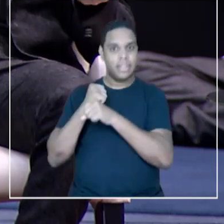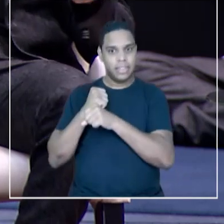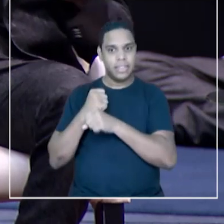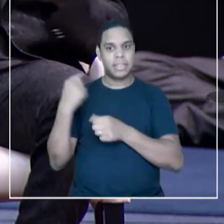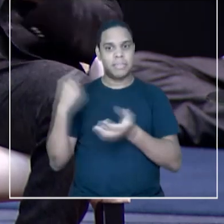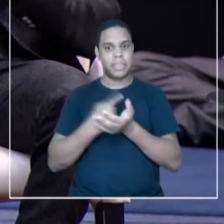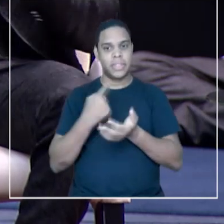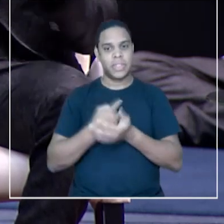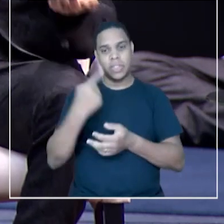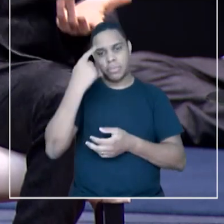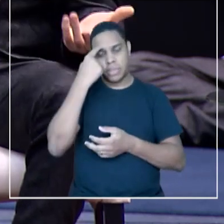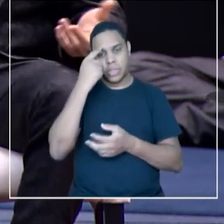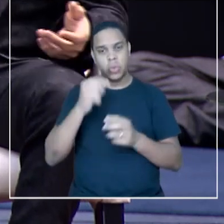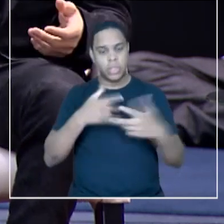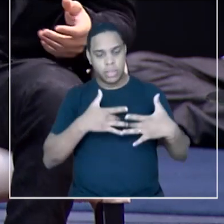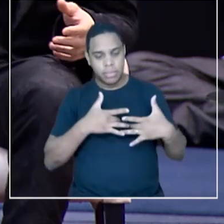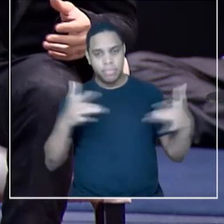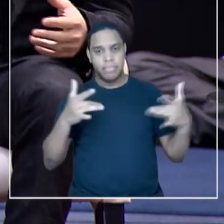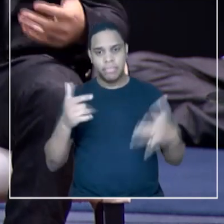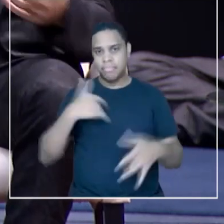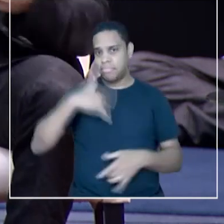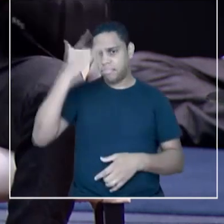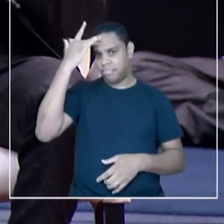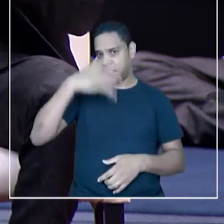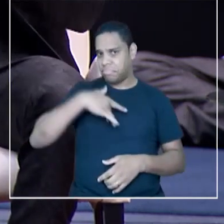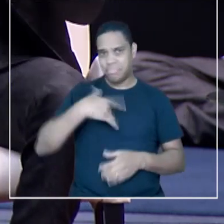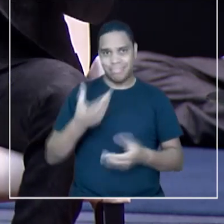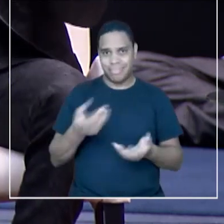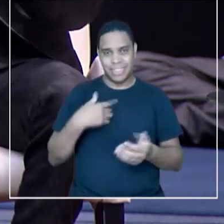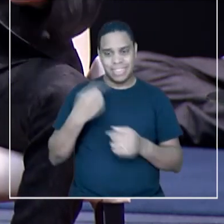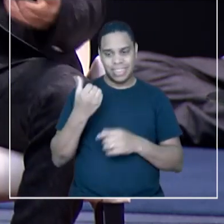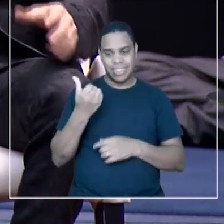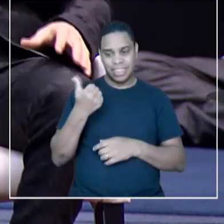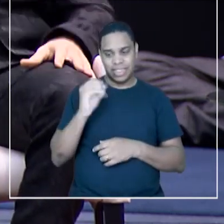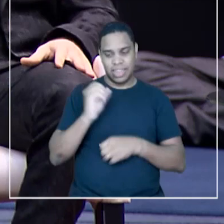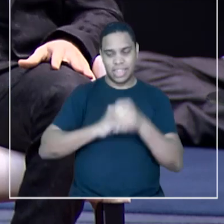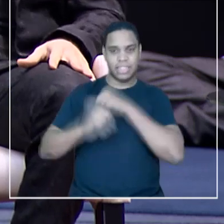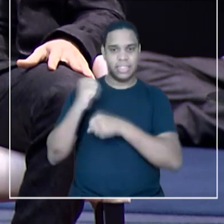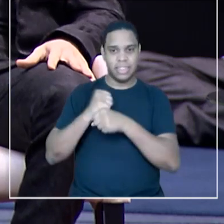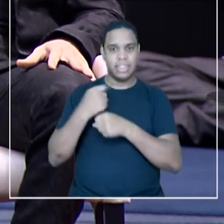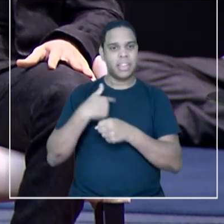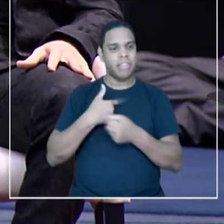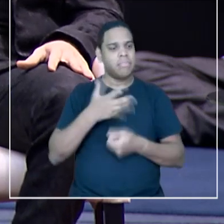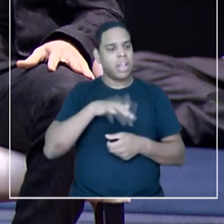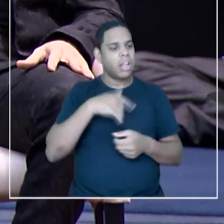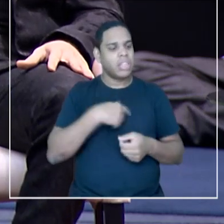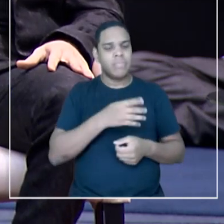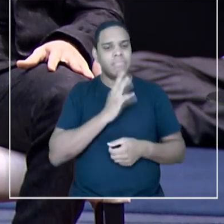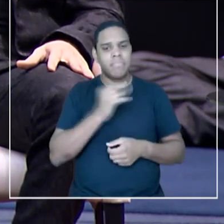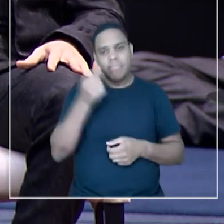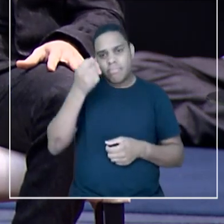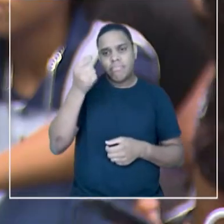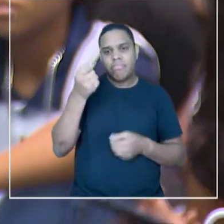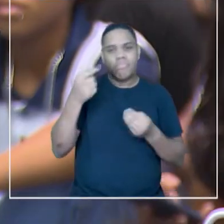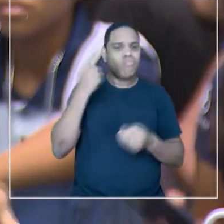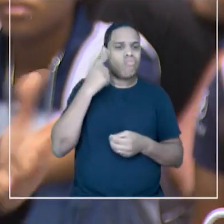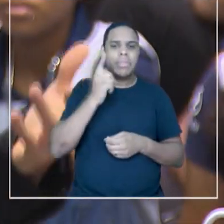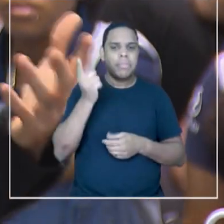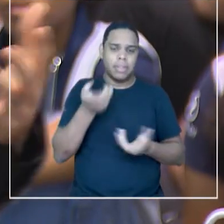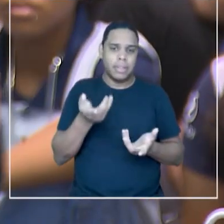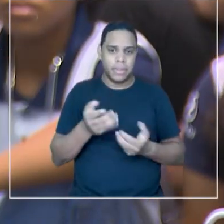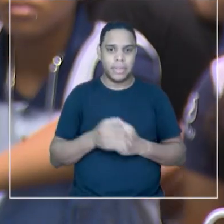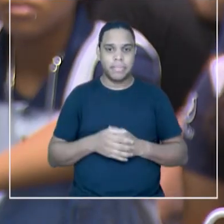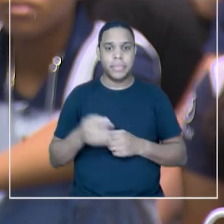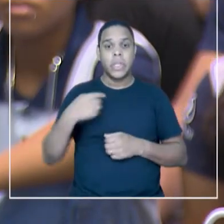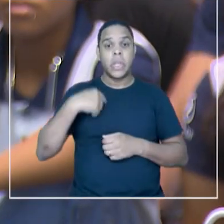sobre filantropia, eu não entendia absolutamente nada. Assim, na verdade, eu era muito pouco conectado com isso. Assim. Eu tinha uma concepção de que o sucesso